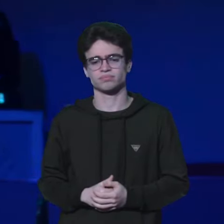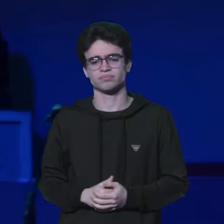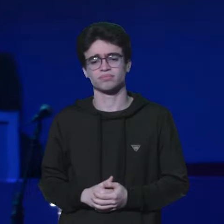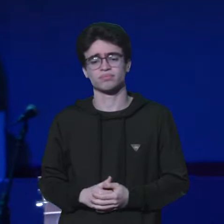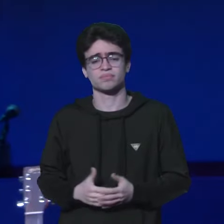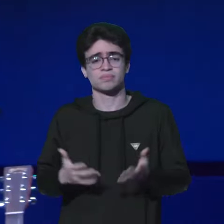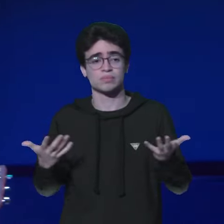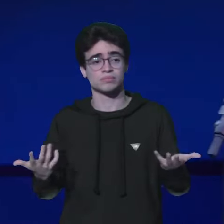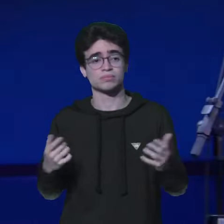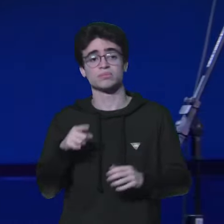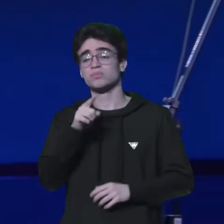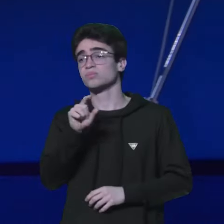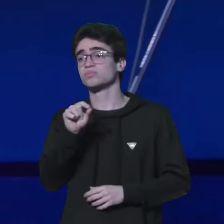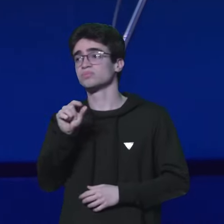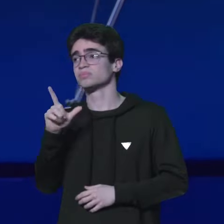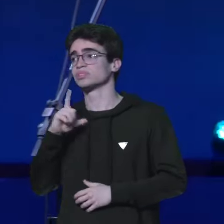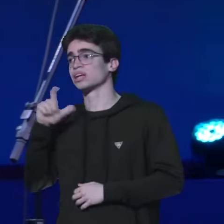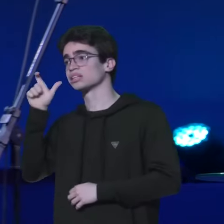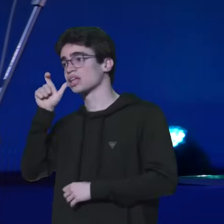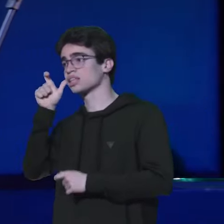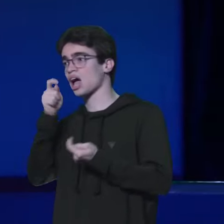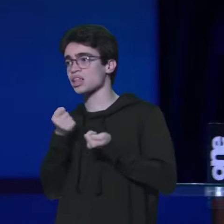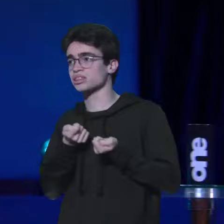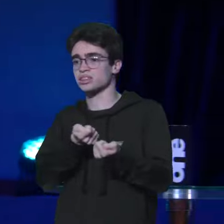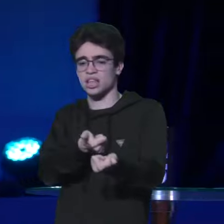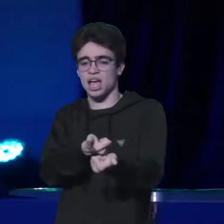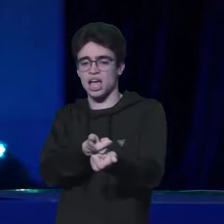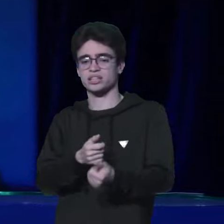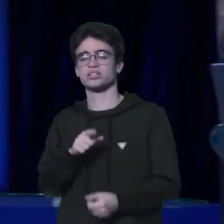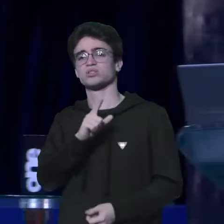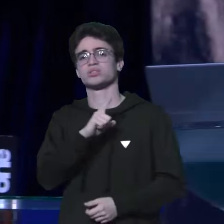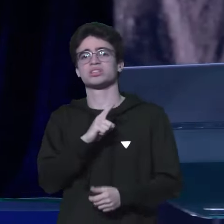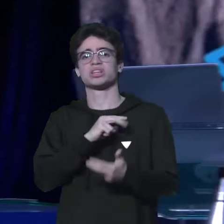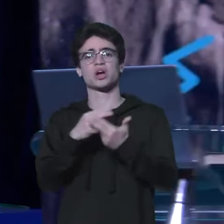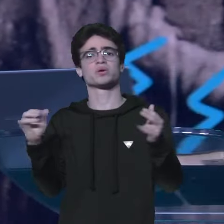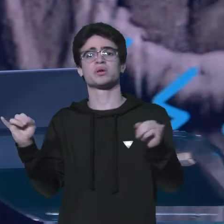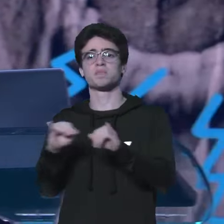E aí você é enganado, começa a fazer um monte de bobagem na